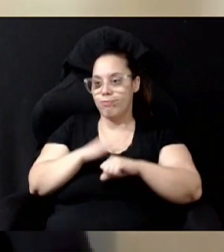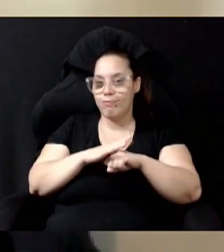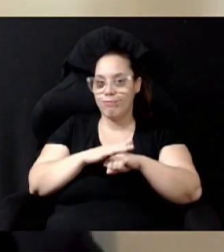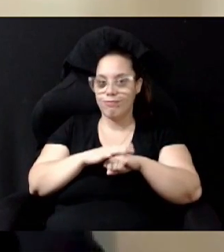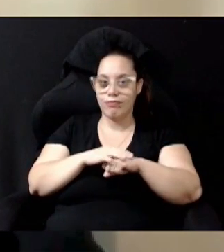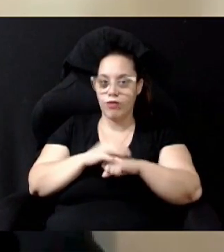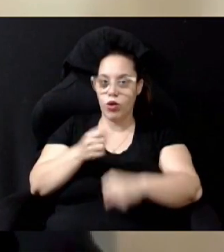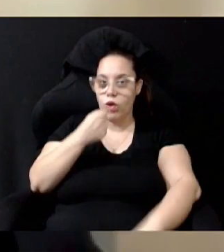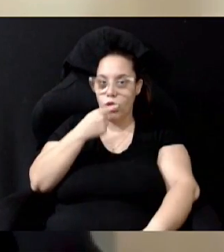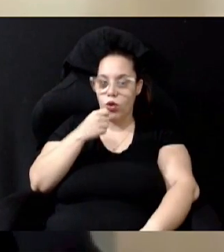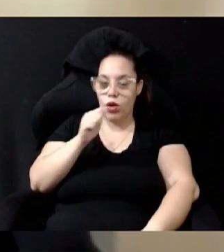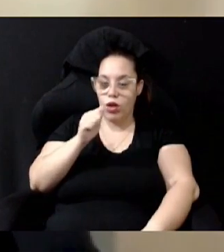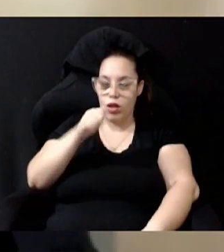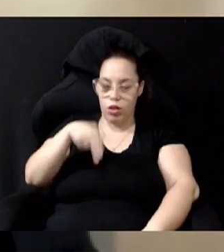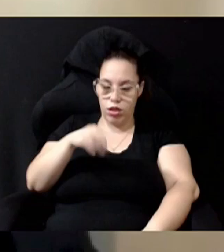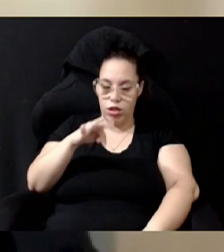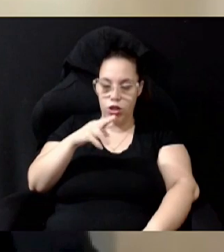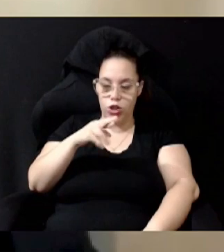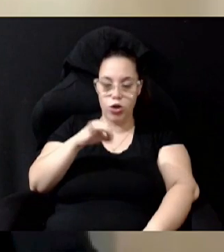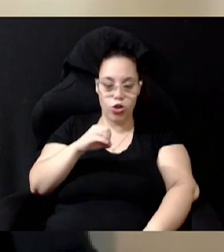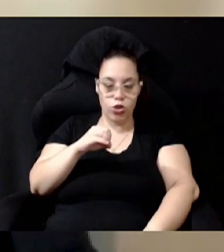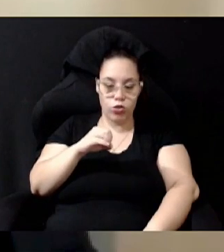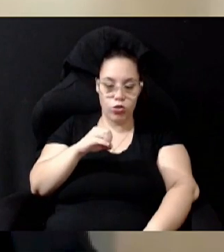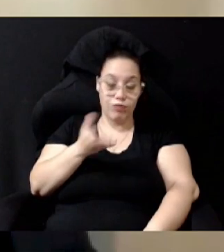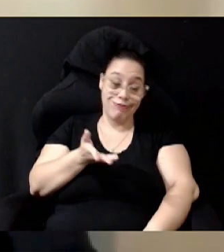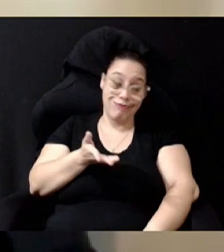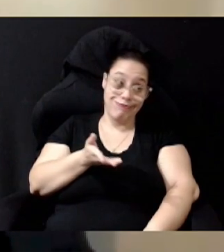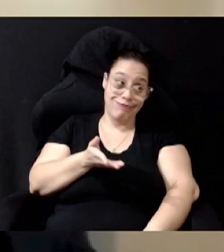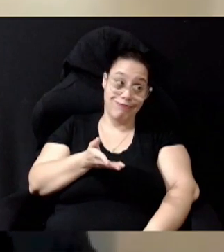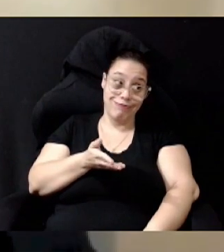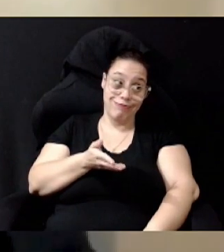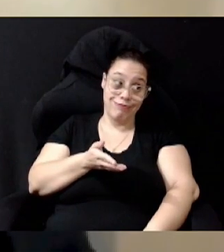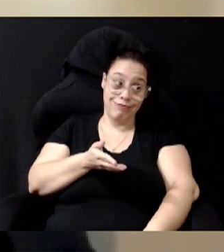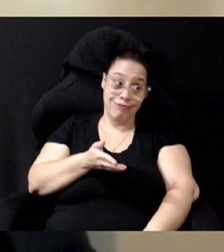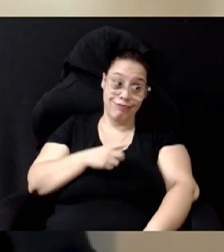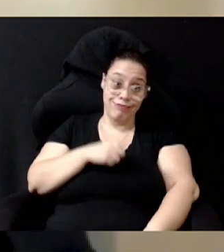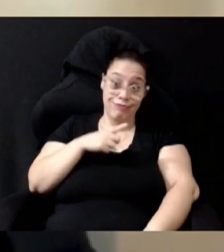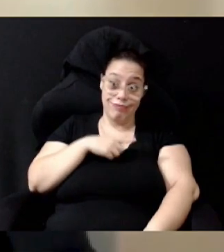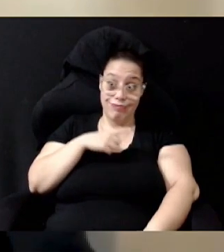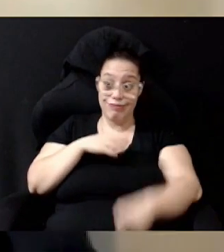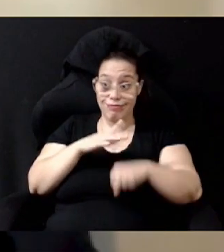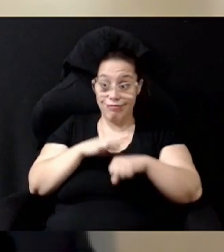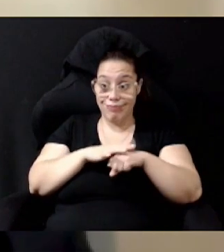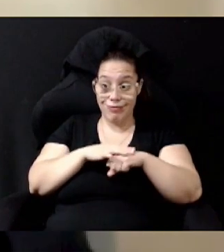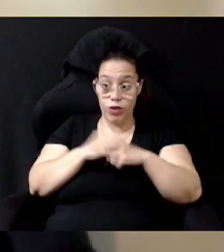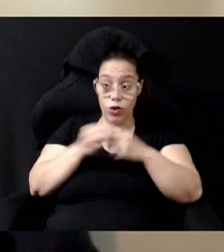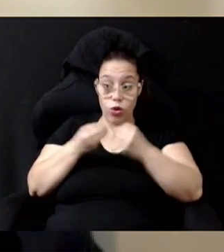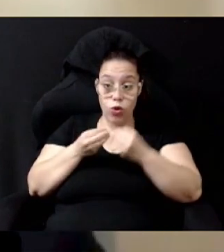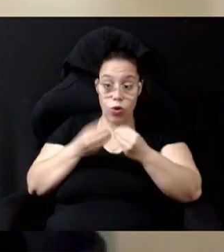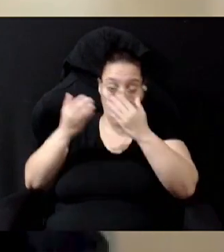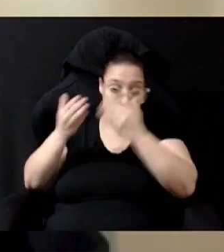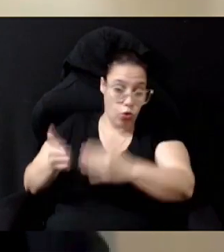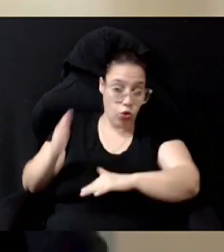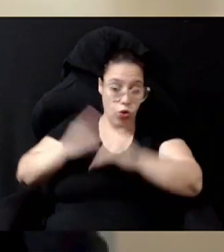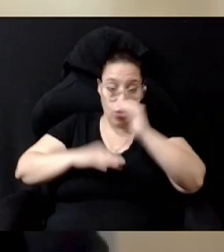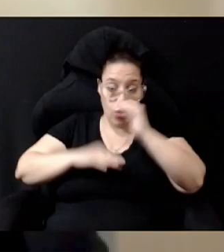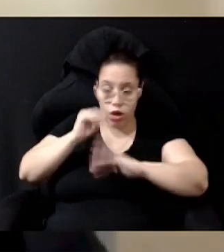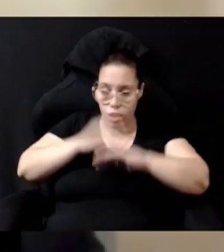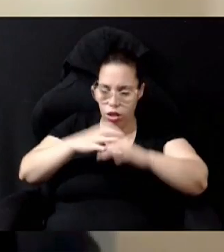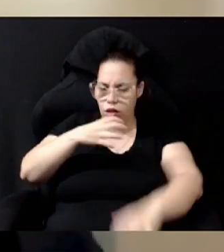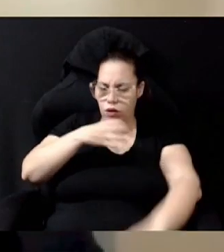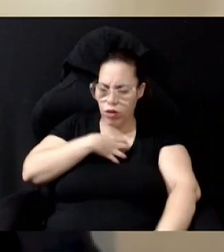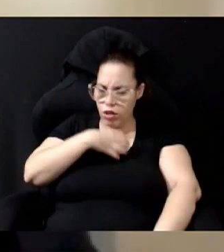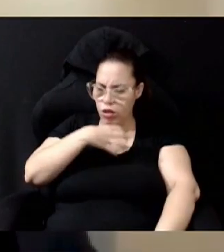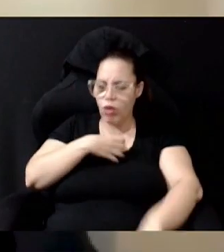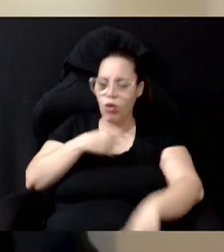antibiótico. Então, assim, quando você tem uma doença como essa, você trata o sintoma, porque o sintoma